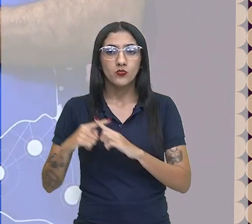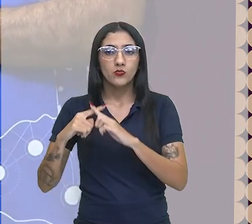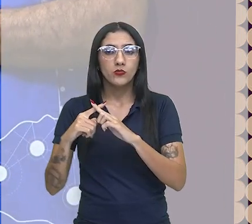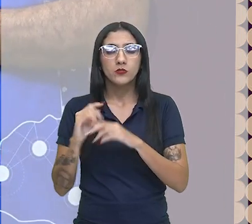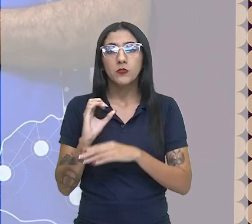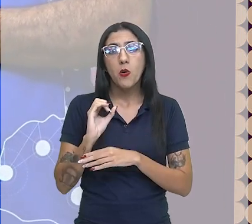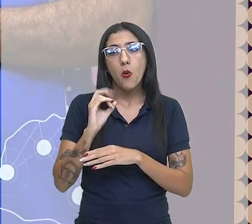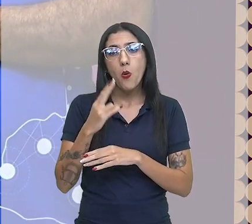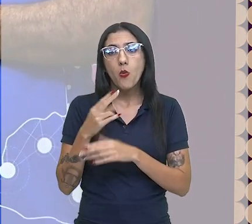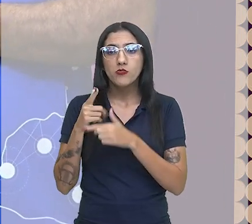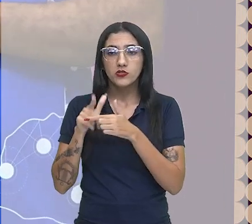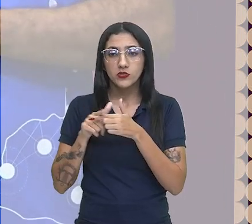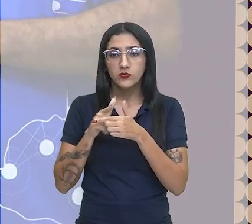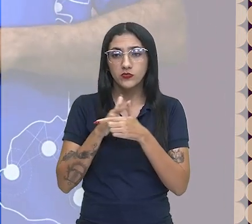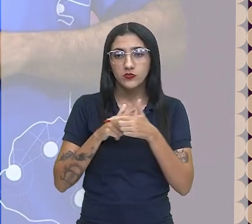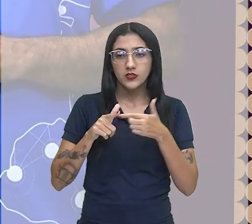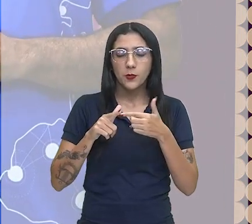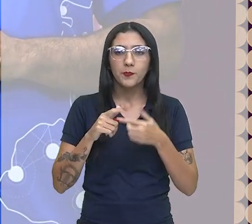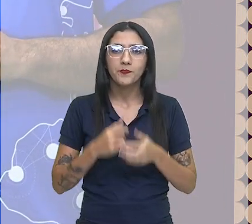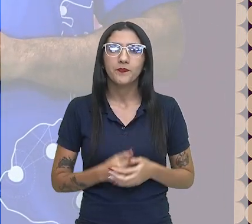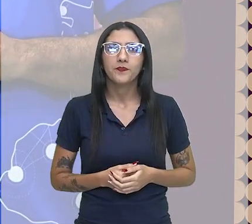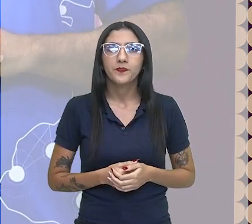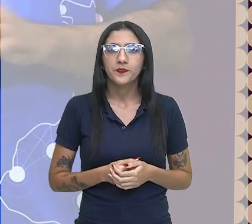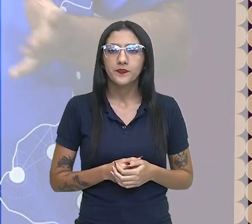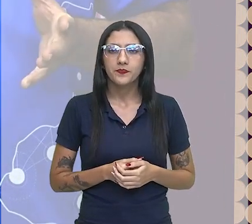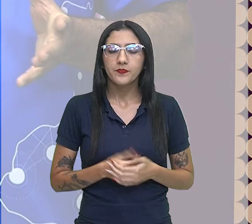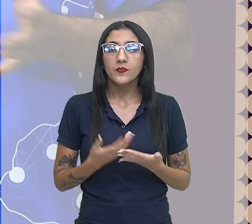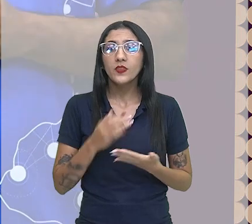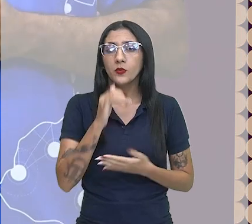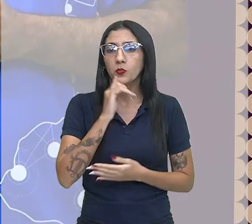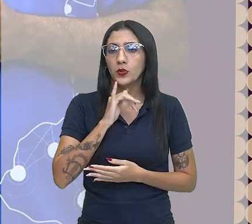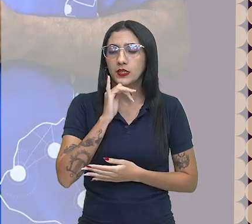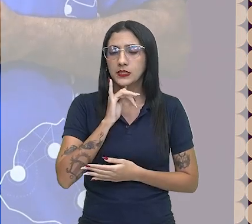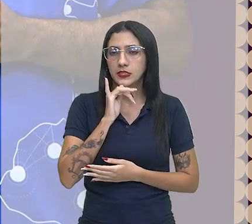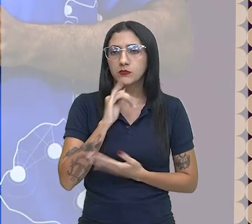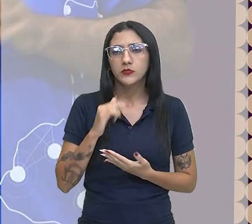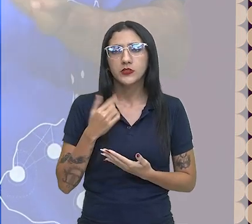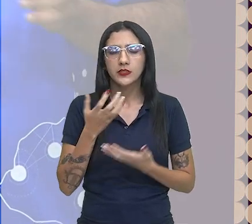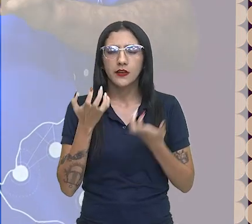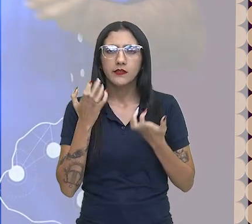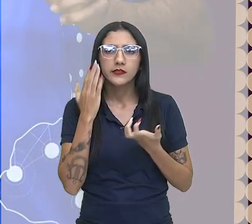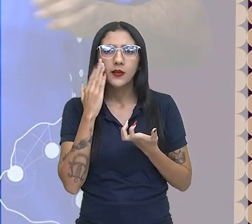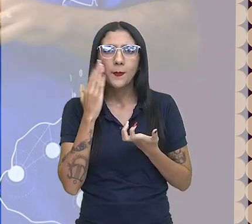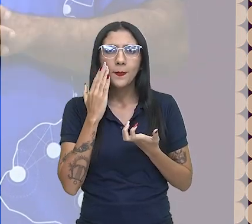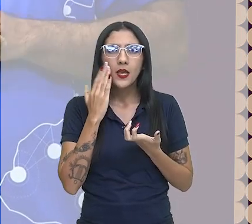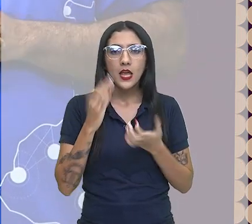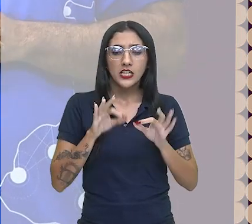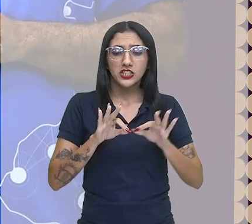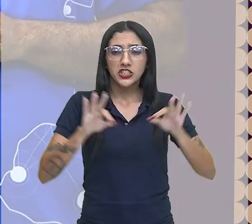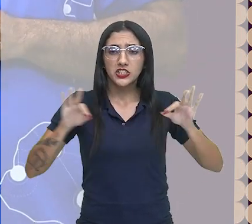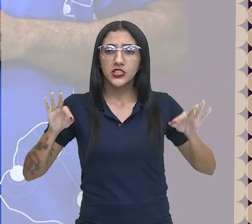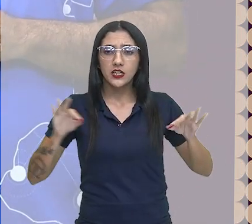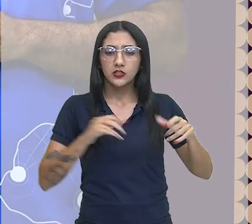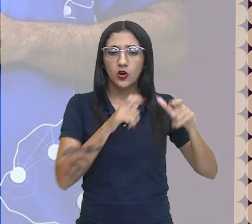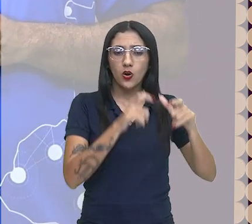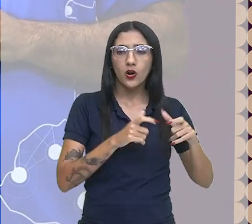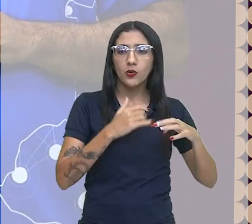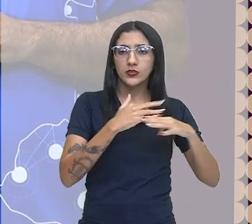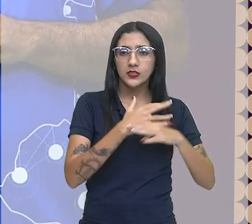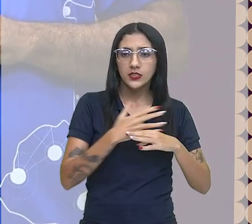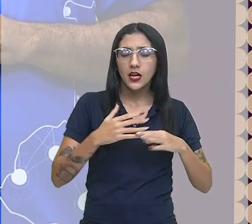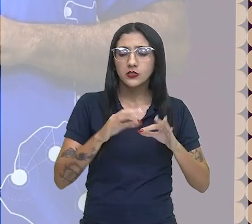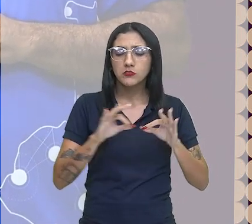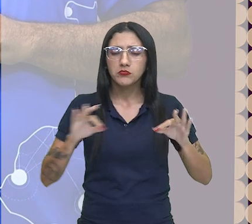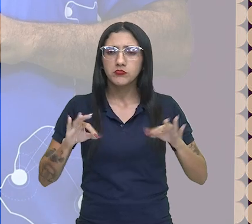os submúltiplos. Por exemplo, se eu quero medir a distância entre duas cidades, eu vou usar